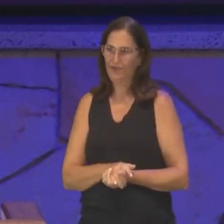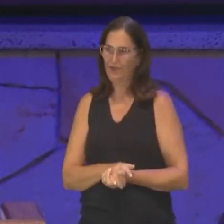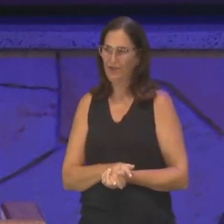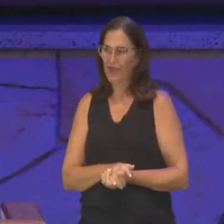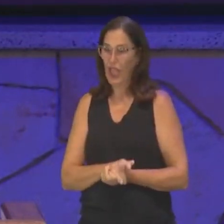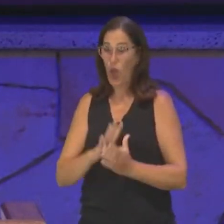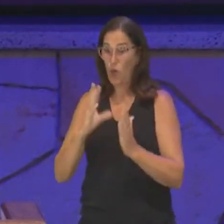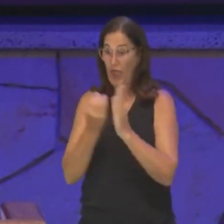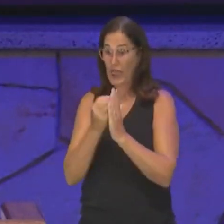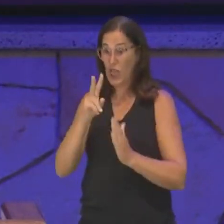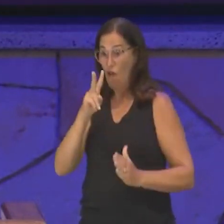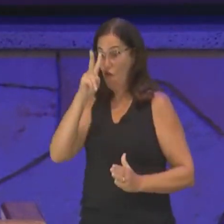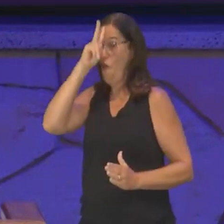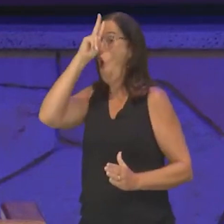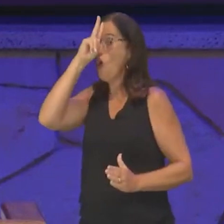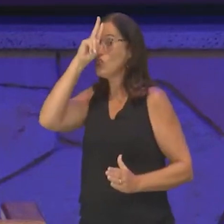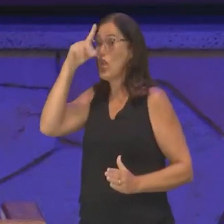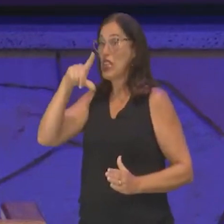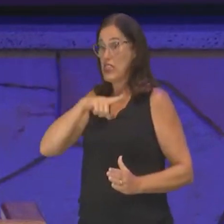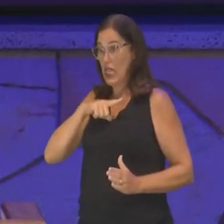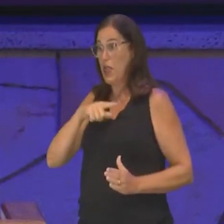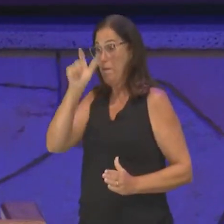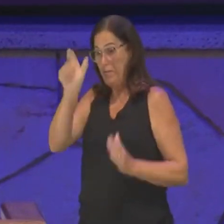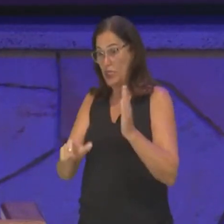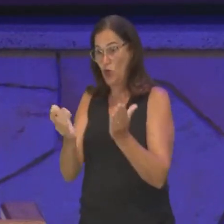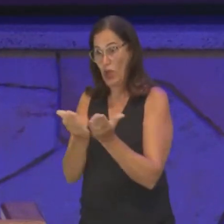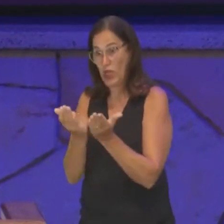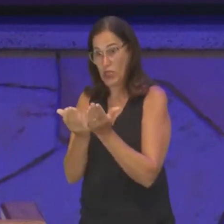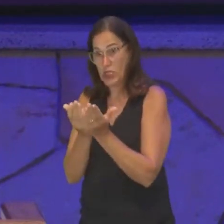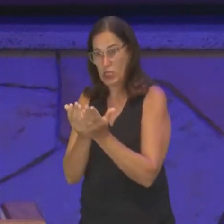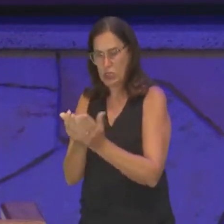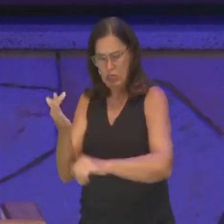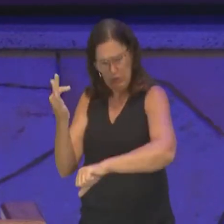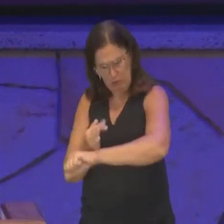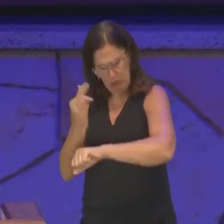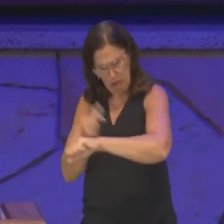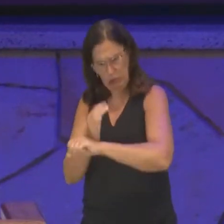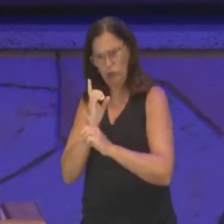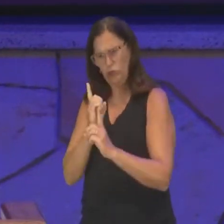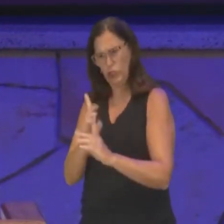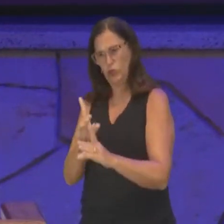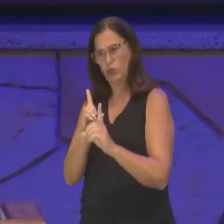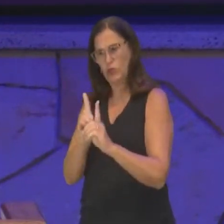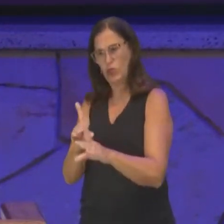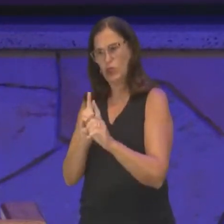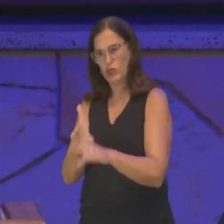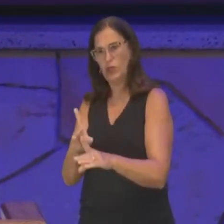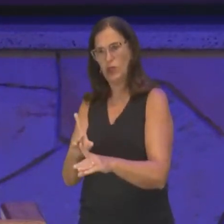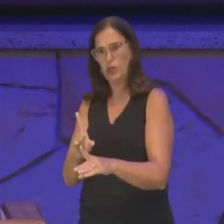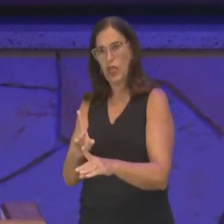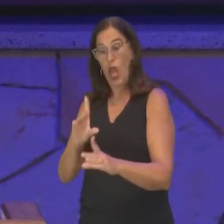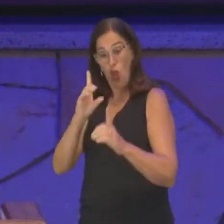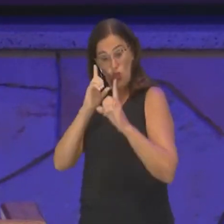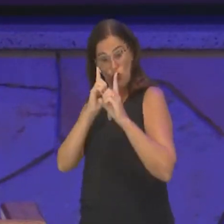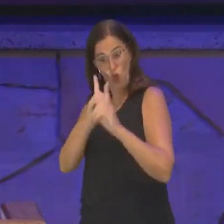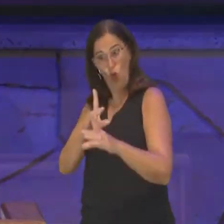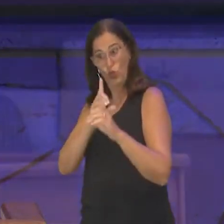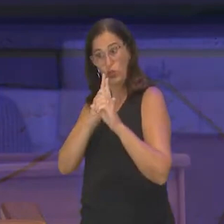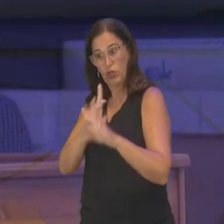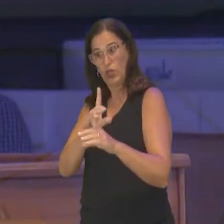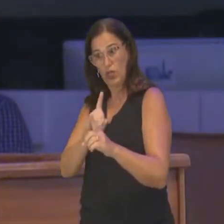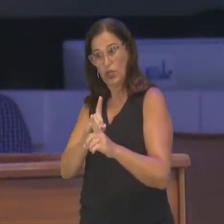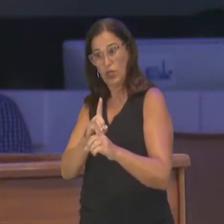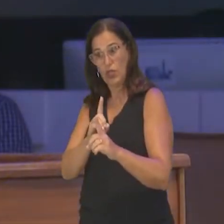Uma igreja forte é formada por cristãos que perseveram na doutrina. Uma doutrina que